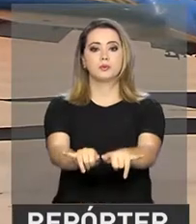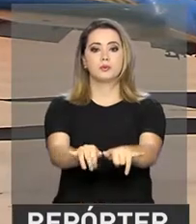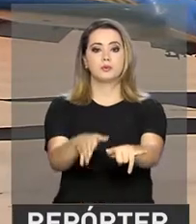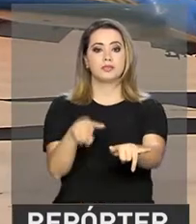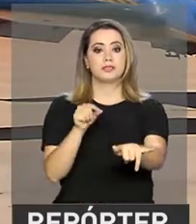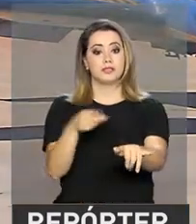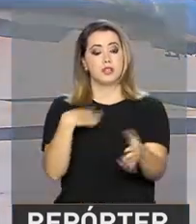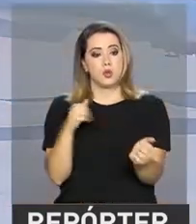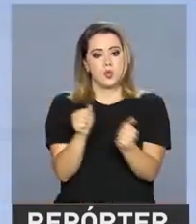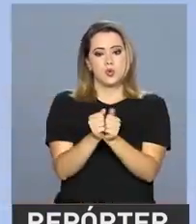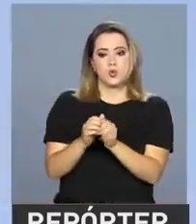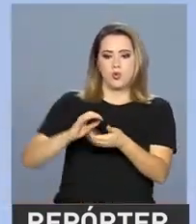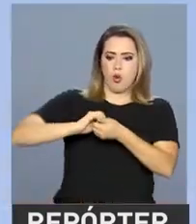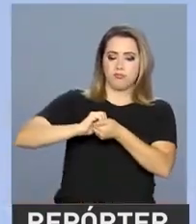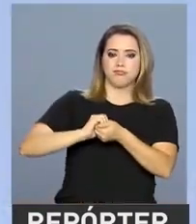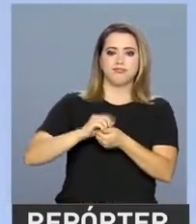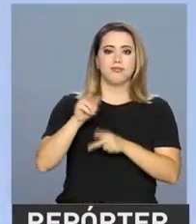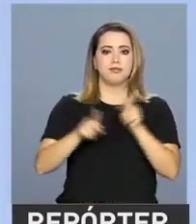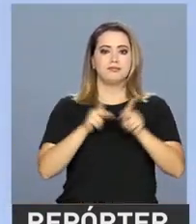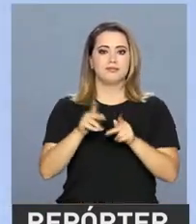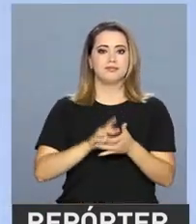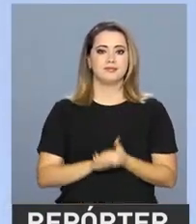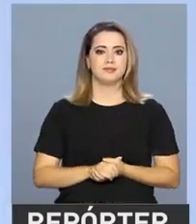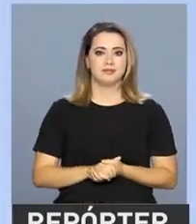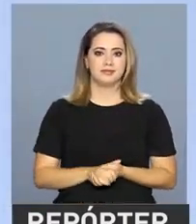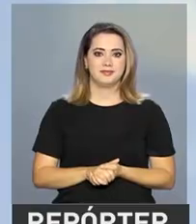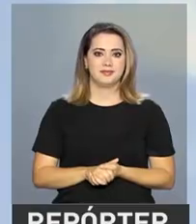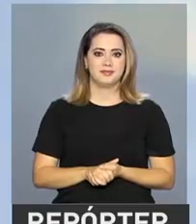vem ter esse contato com o público.